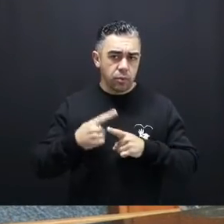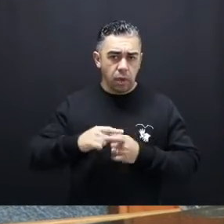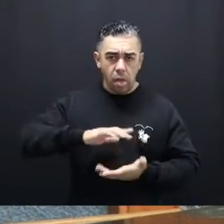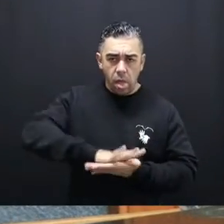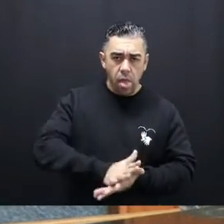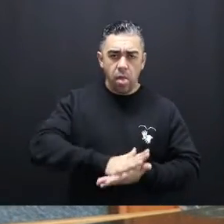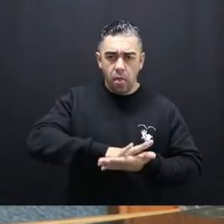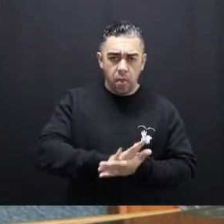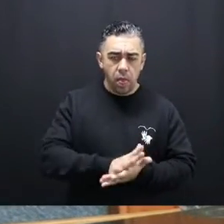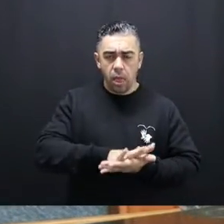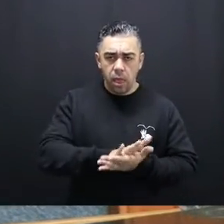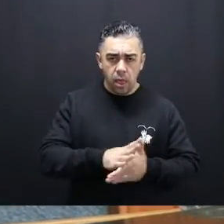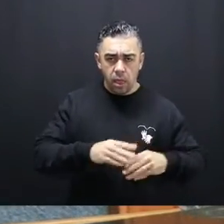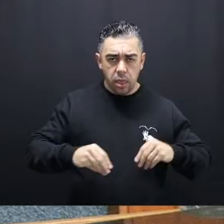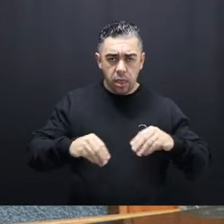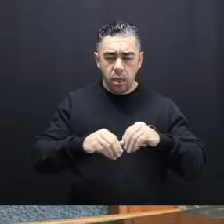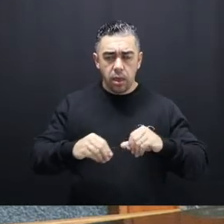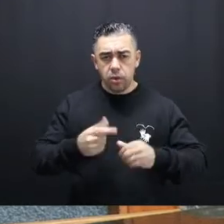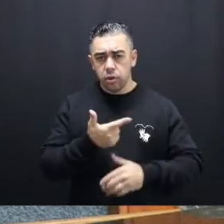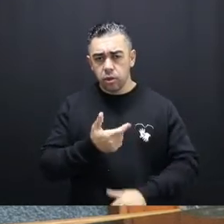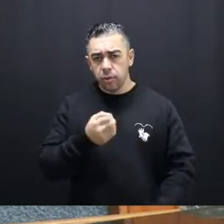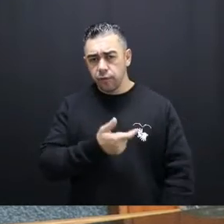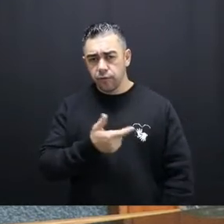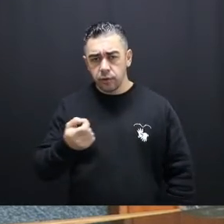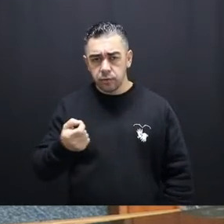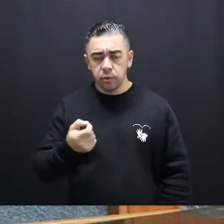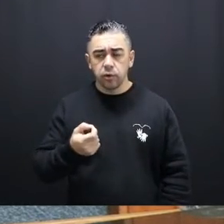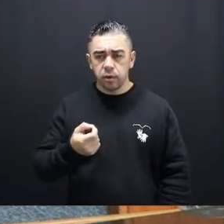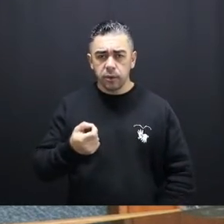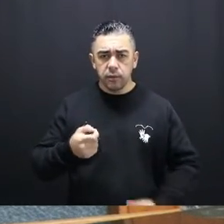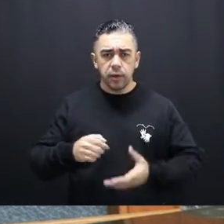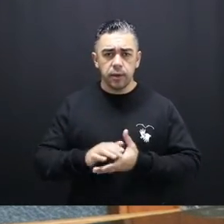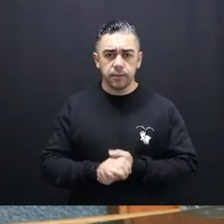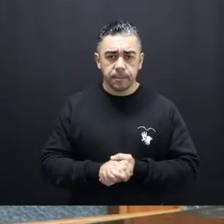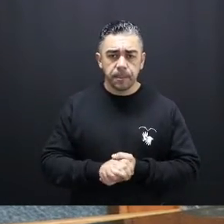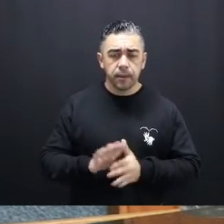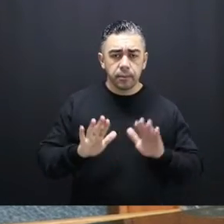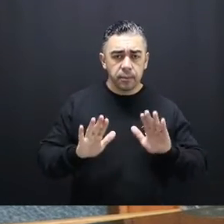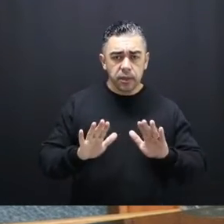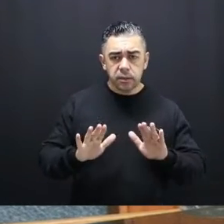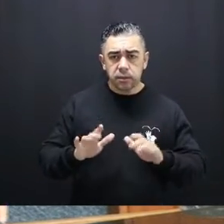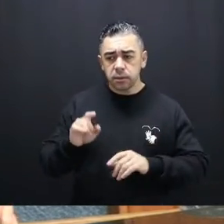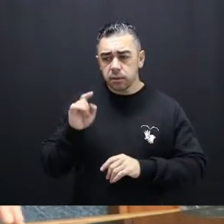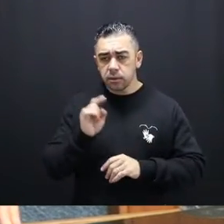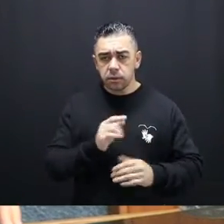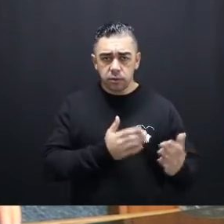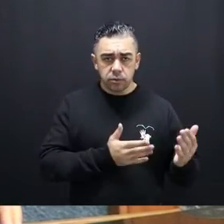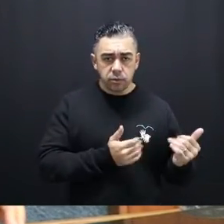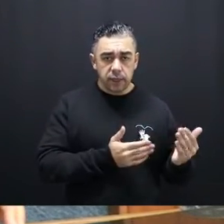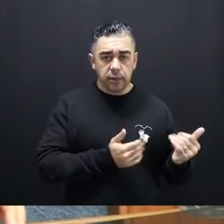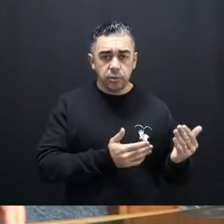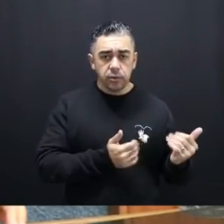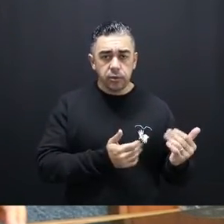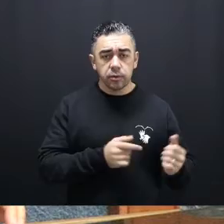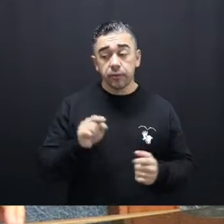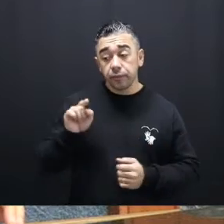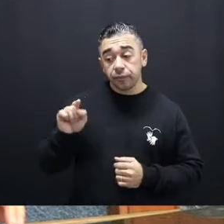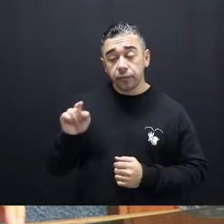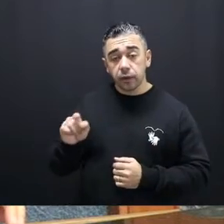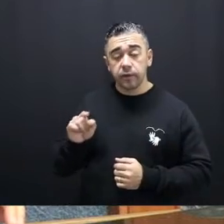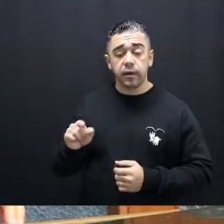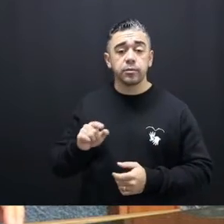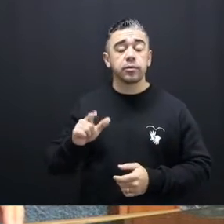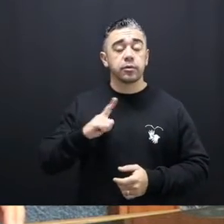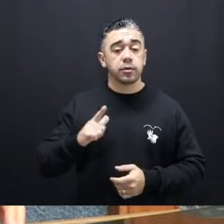2020 às vezes se questiona mas até aquele jovem lá o pezinho dele tá